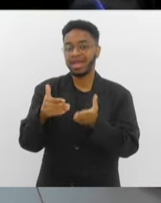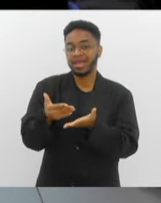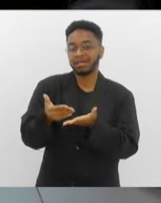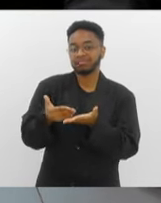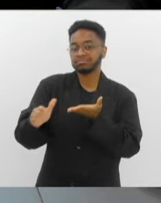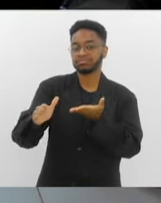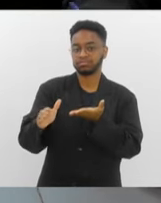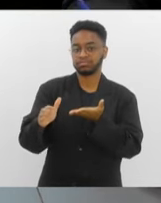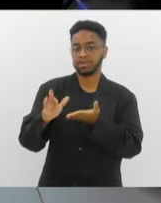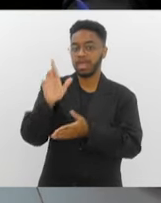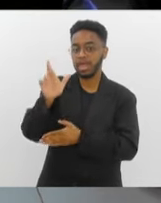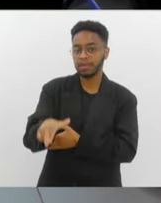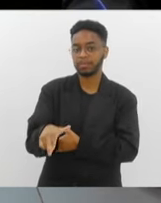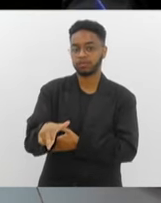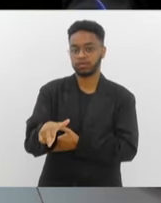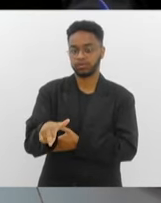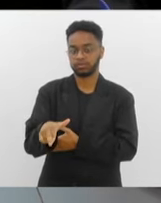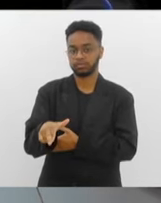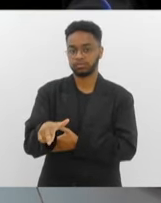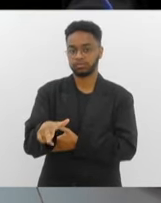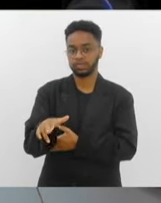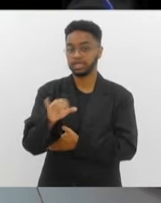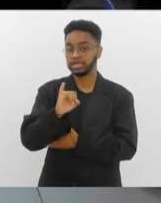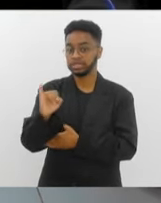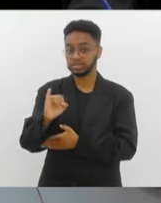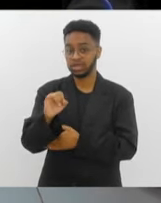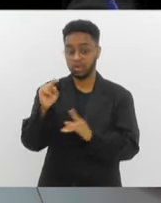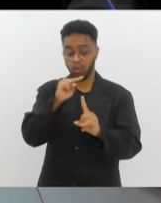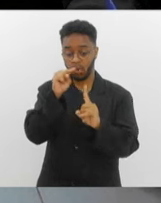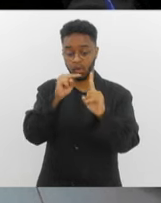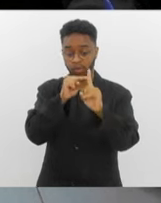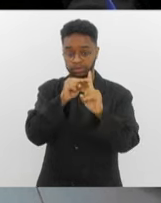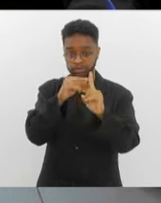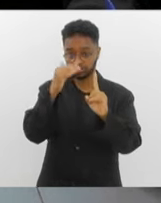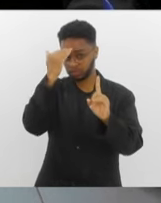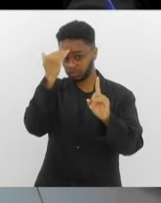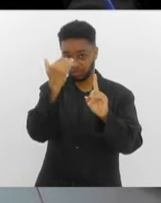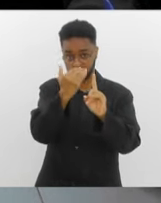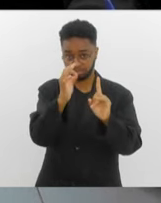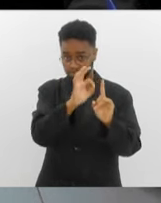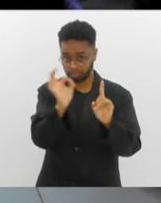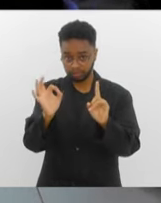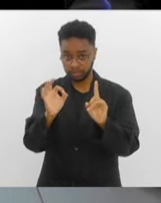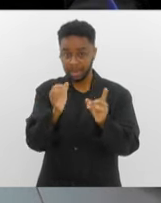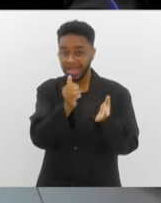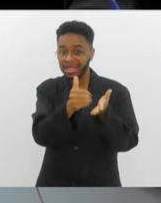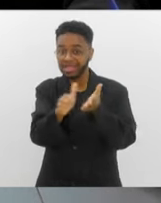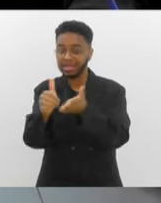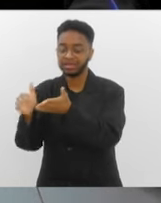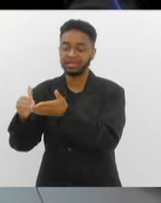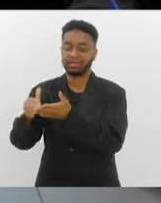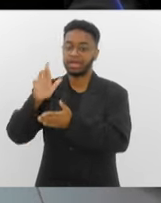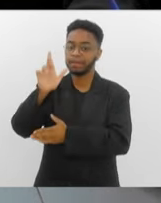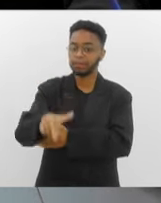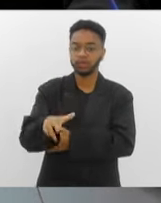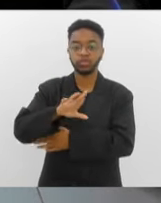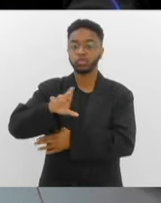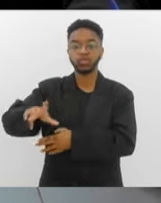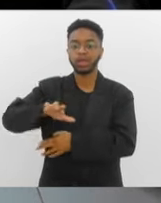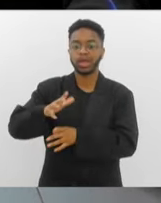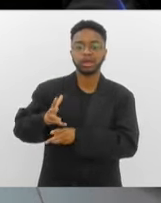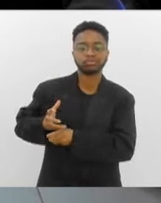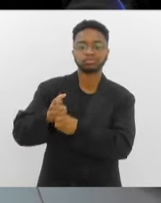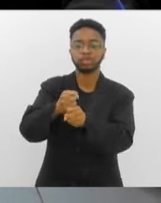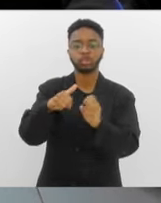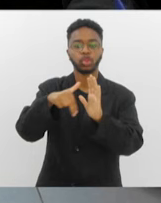eliminar. Se não cumpre as metas, você, todo o TAF elimina. Ele não pontua, elimina.